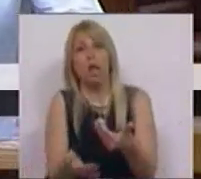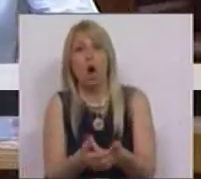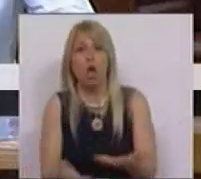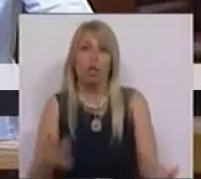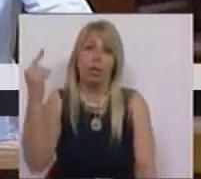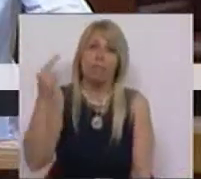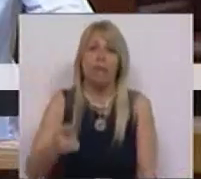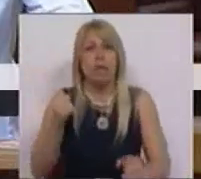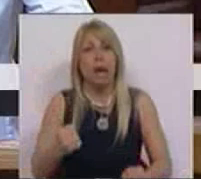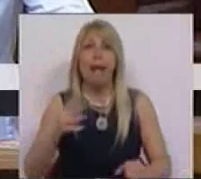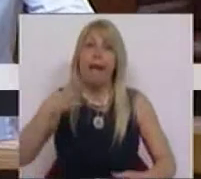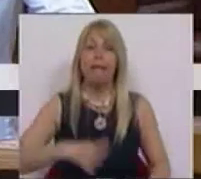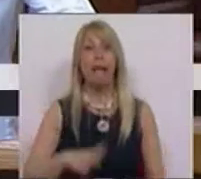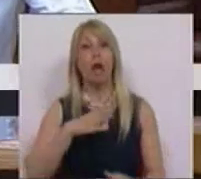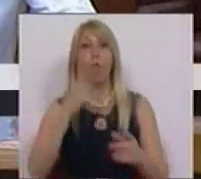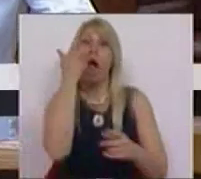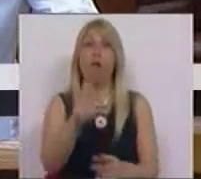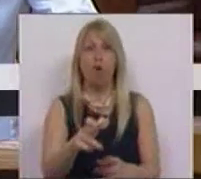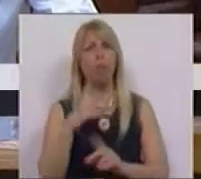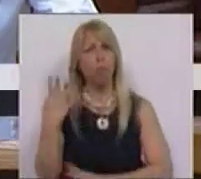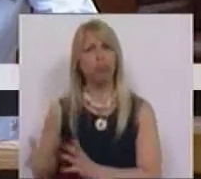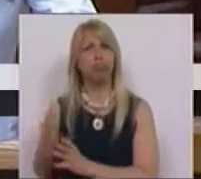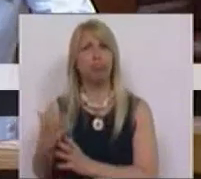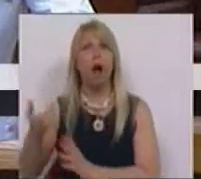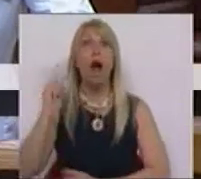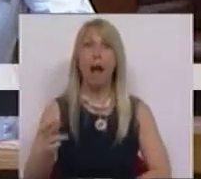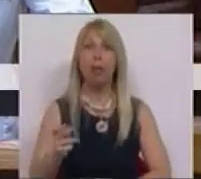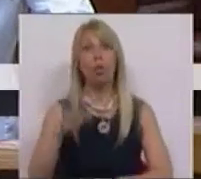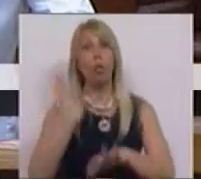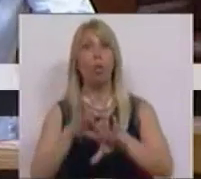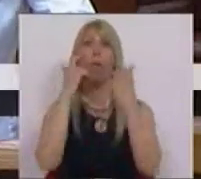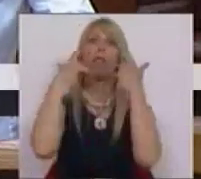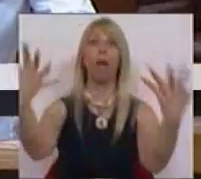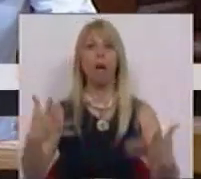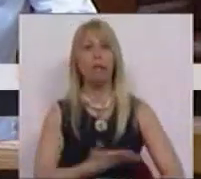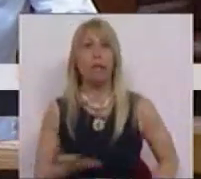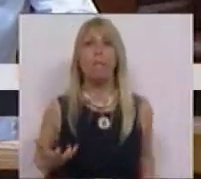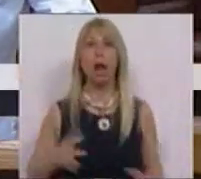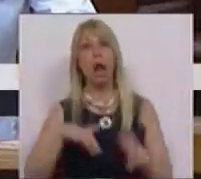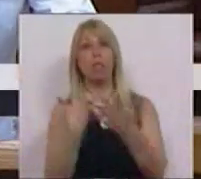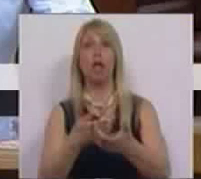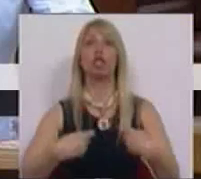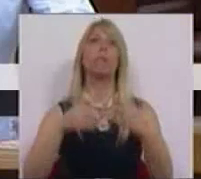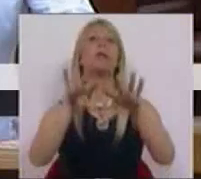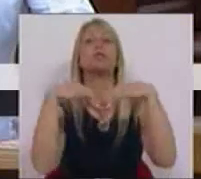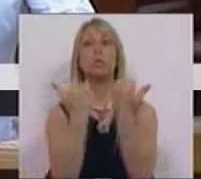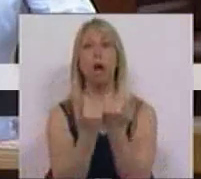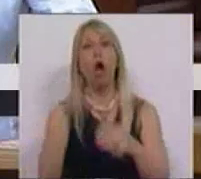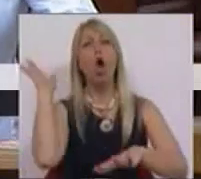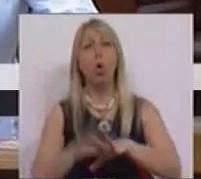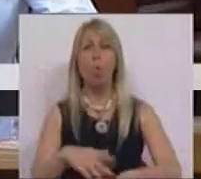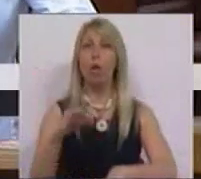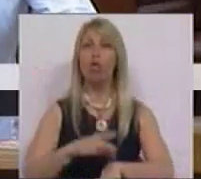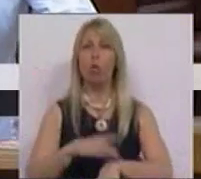uma pensão para a qual descontaram. Culpa dos desempregados, que provocam despesa social. Culpa dos doentes, que tomam